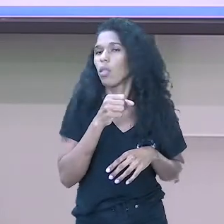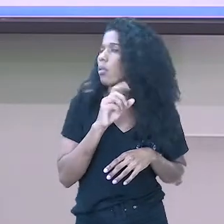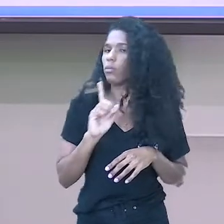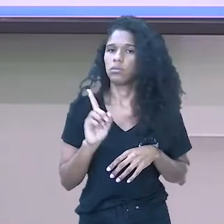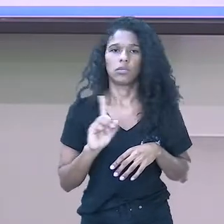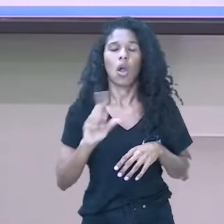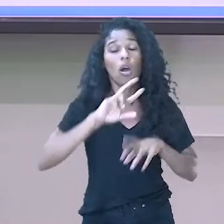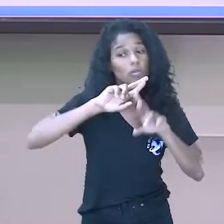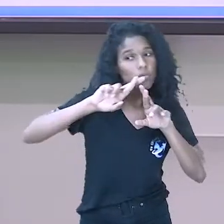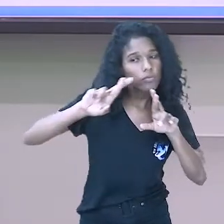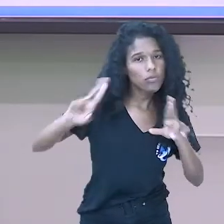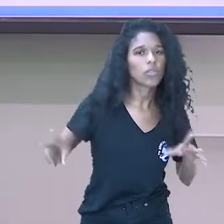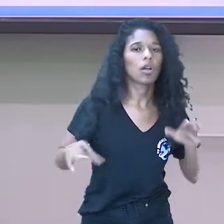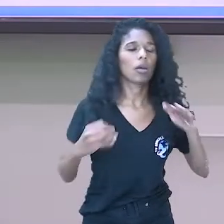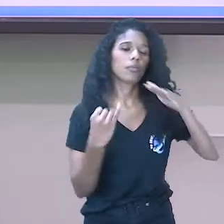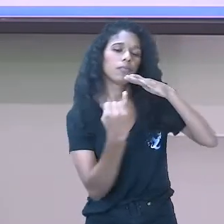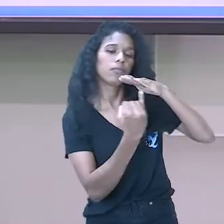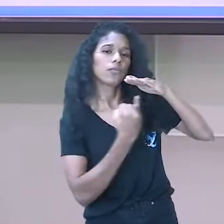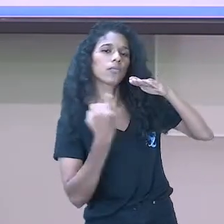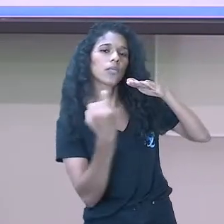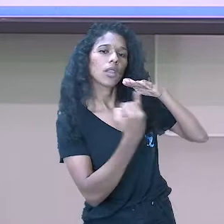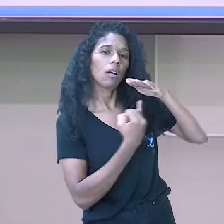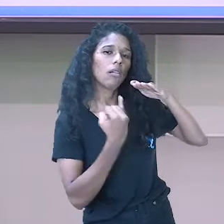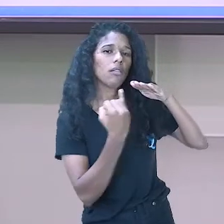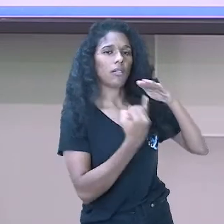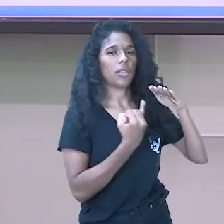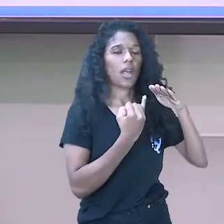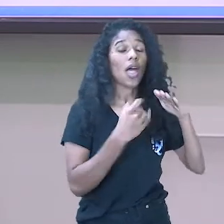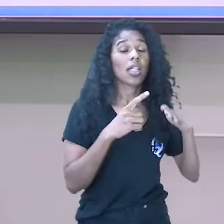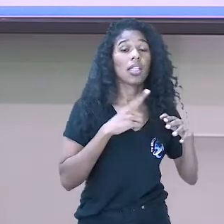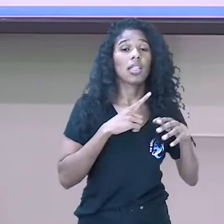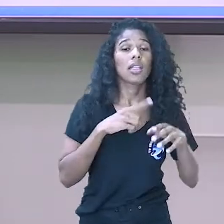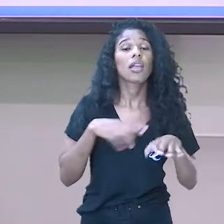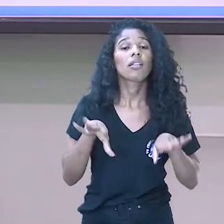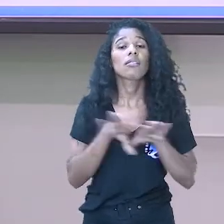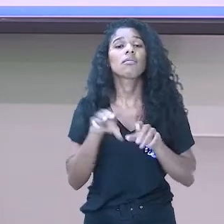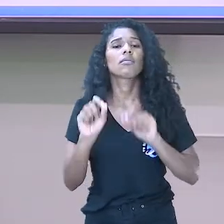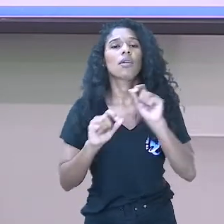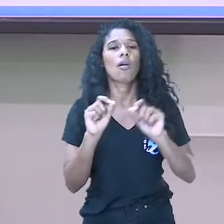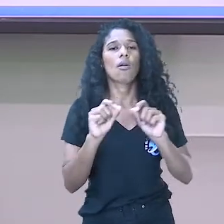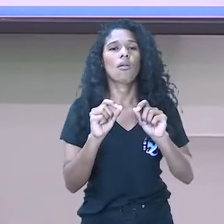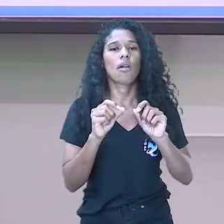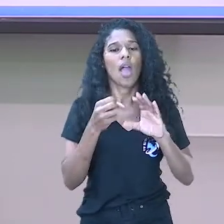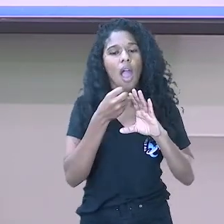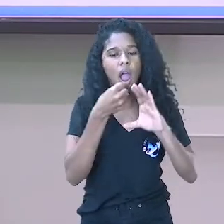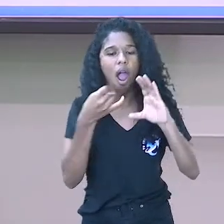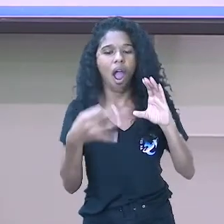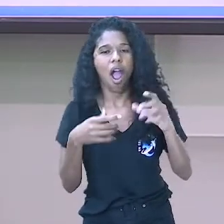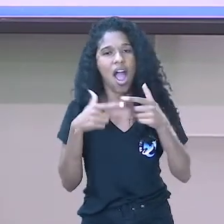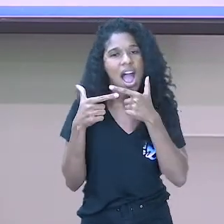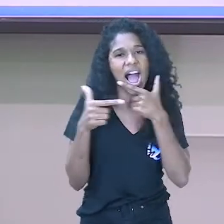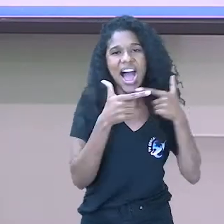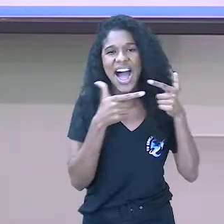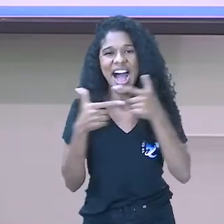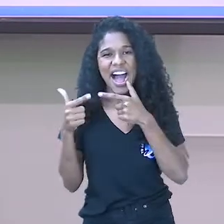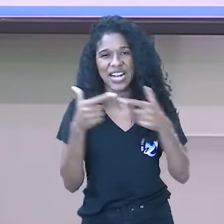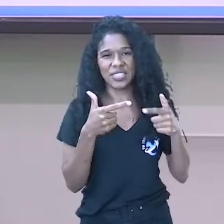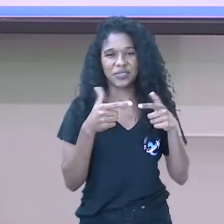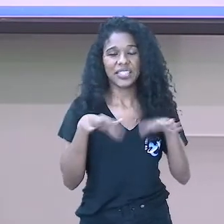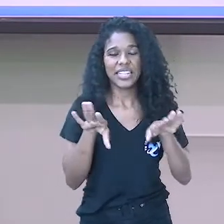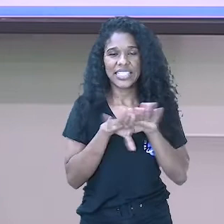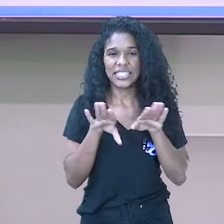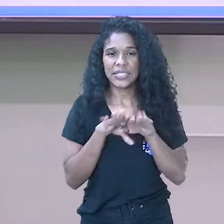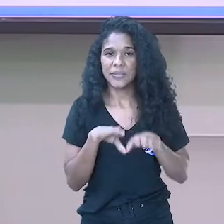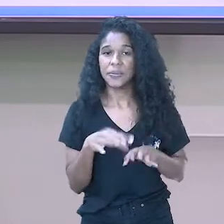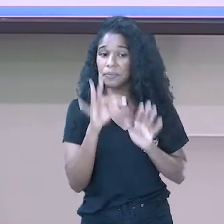Será coloquial e vai trazer esse tom de humor ao texto. O próximo ponto é um texto curto, como eu já disse,